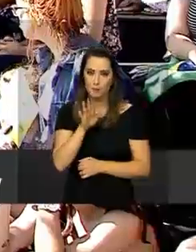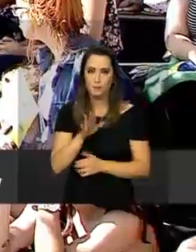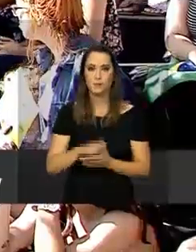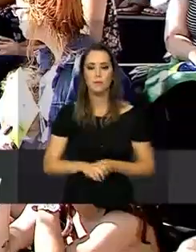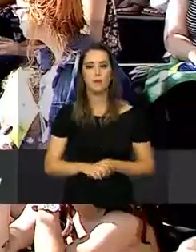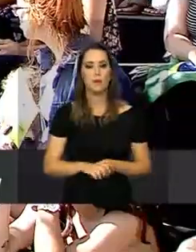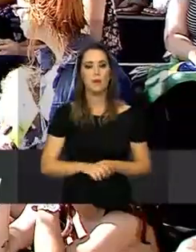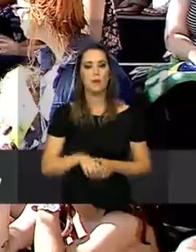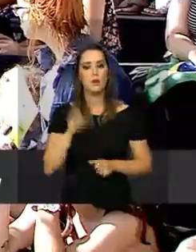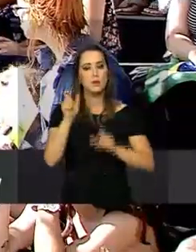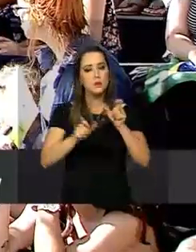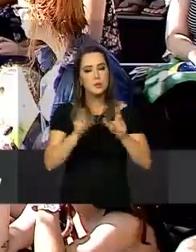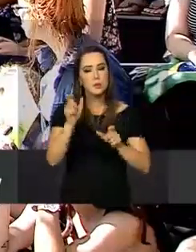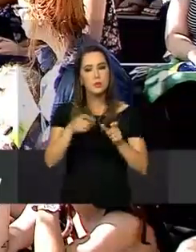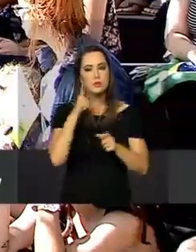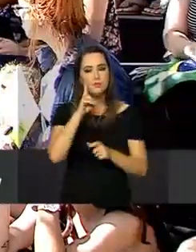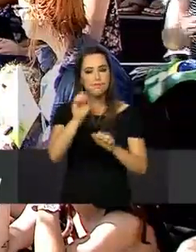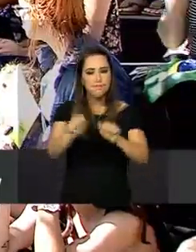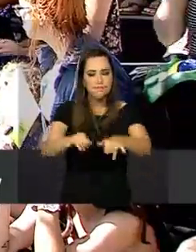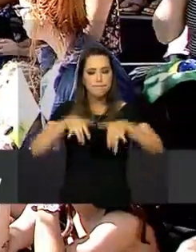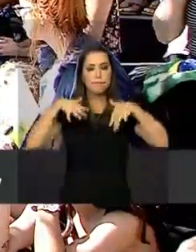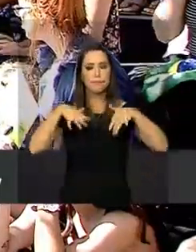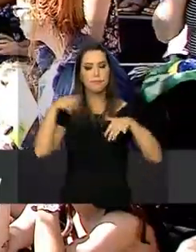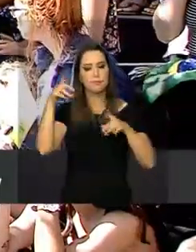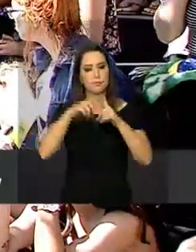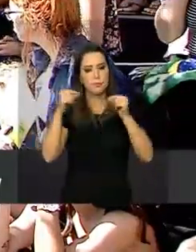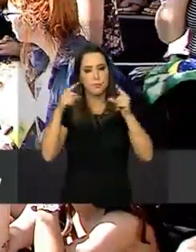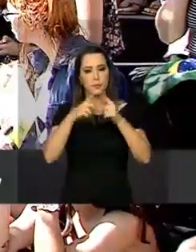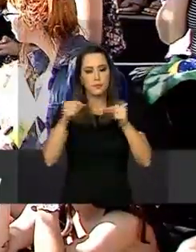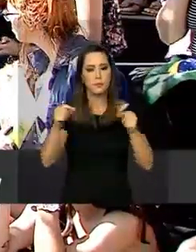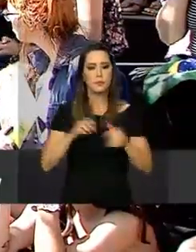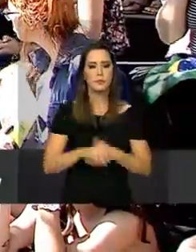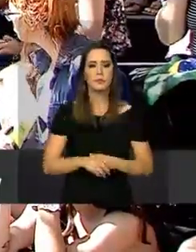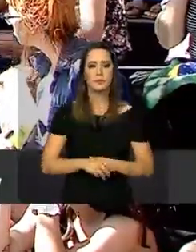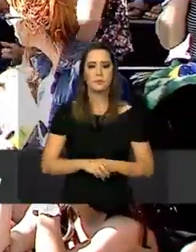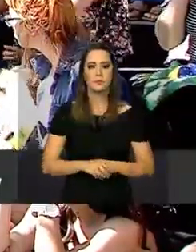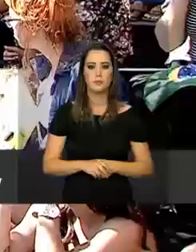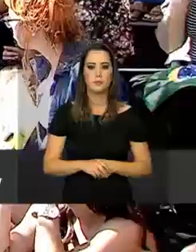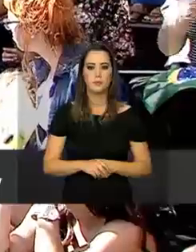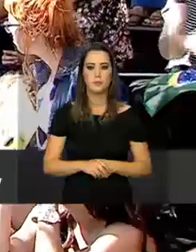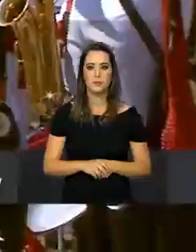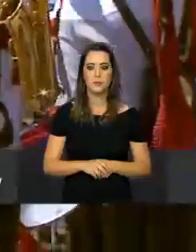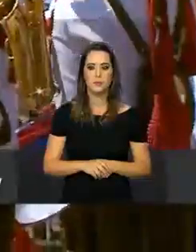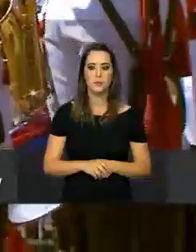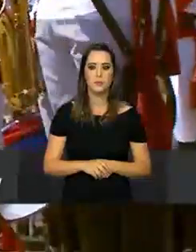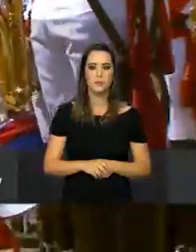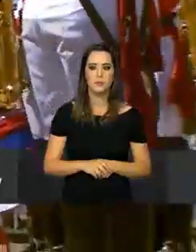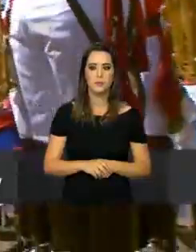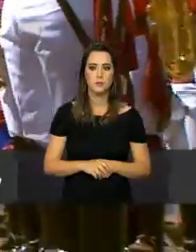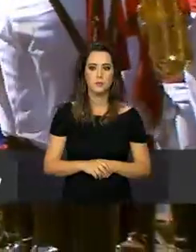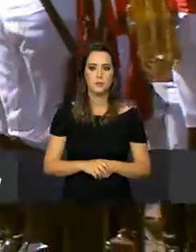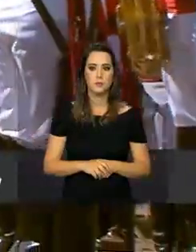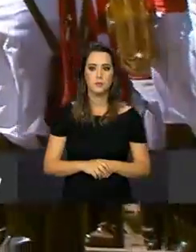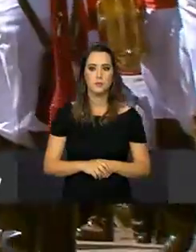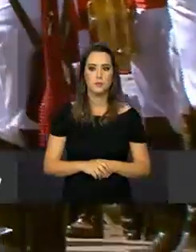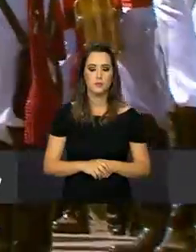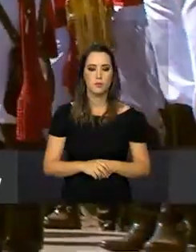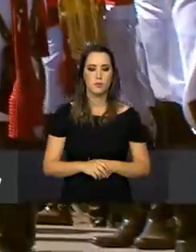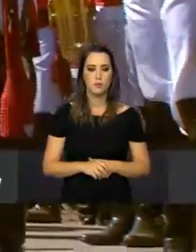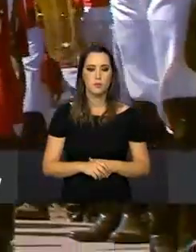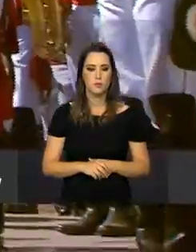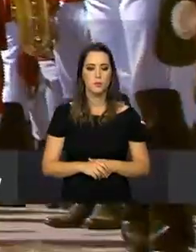de Brasília, não é? 1973, devido à depressão. Foi enterrado no cemitério da Consolação de vestido